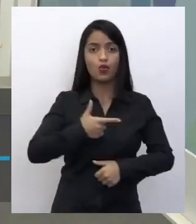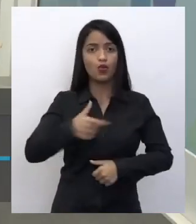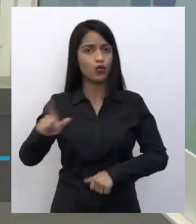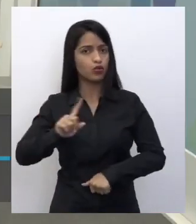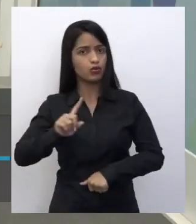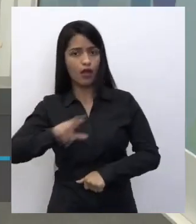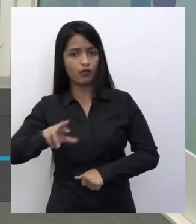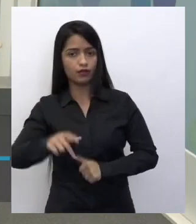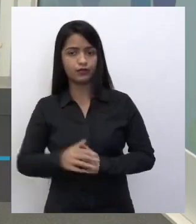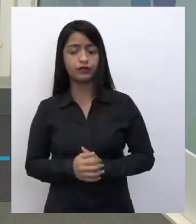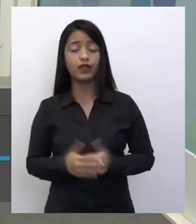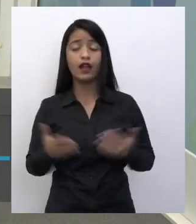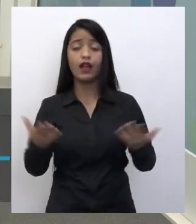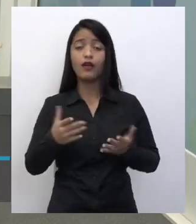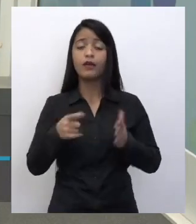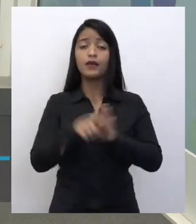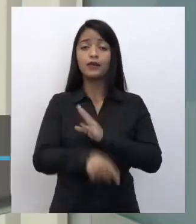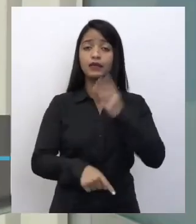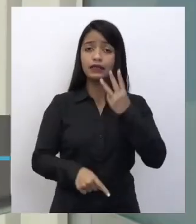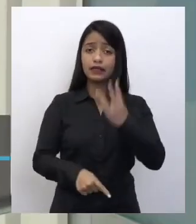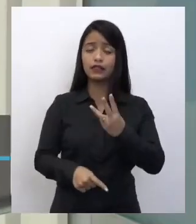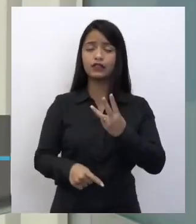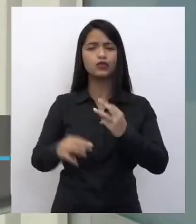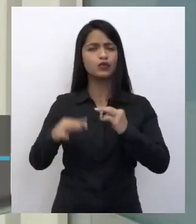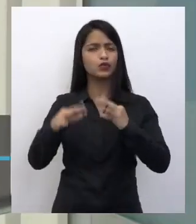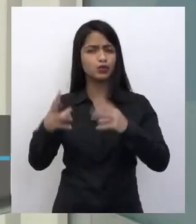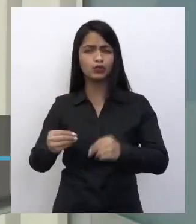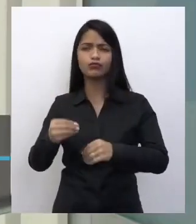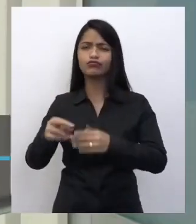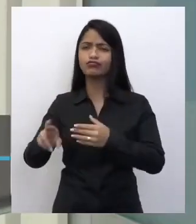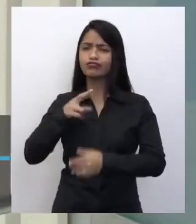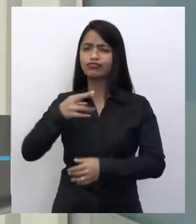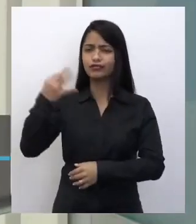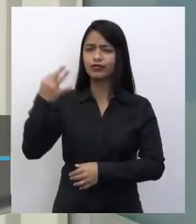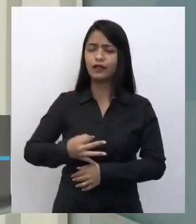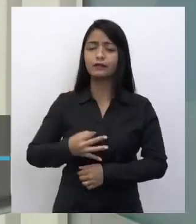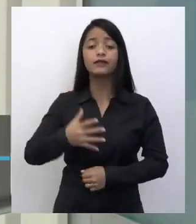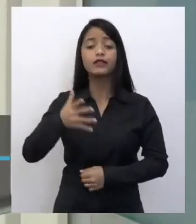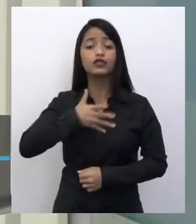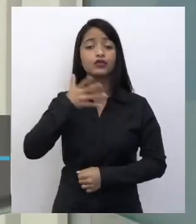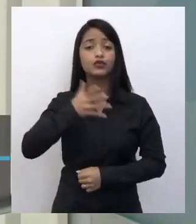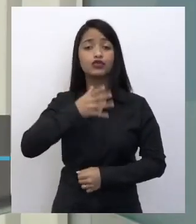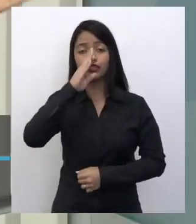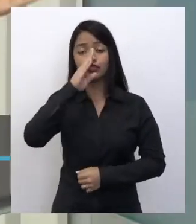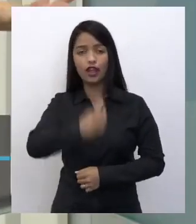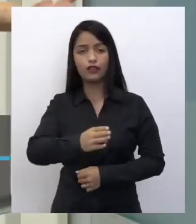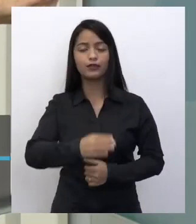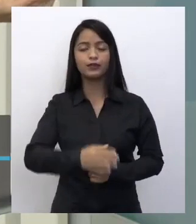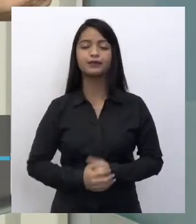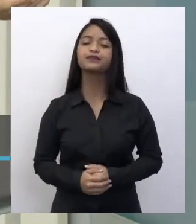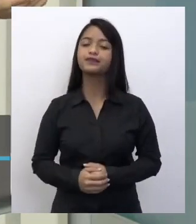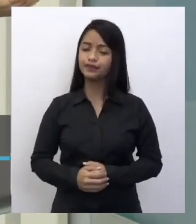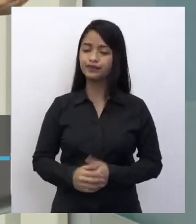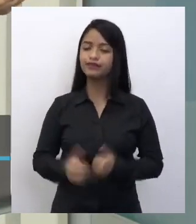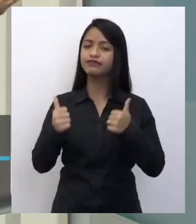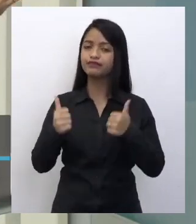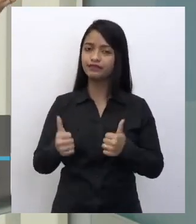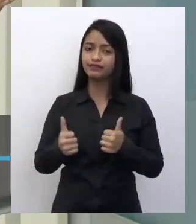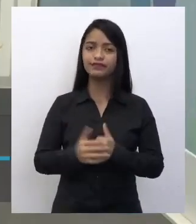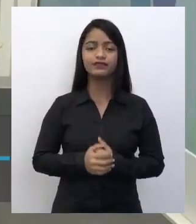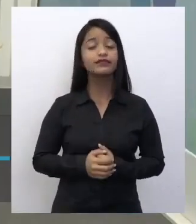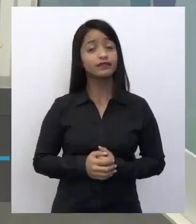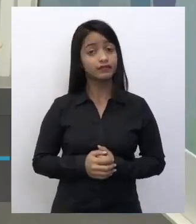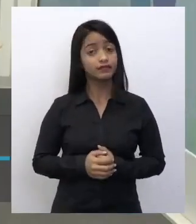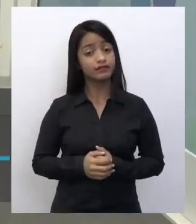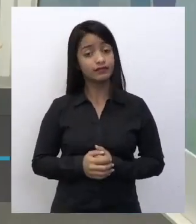dois? É, todo mundo acertou praticamente, colocou... Todo mundo colocou discurso direto, aí sim. Essa aula, pelo